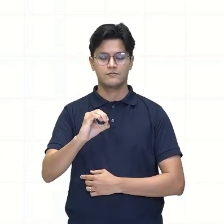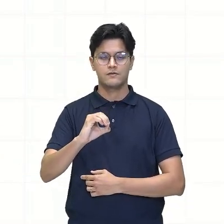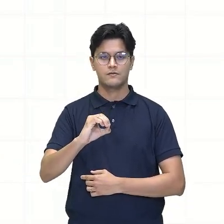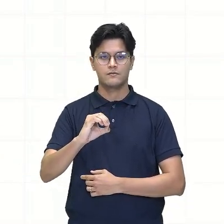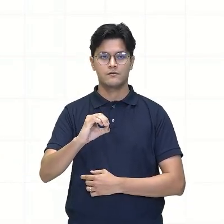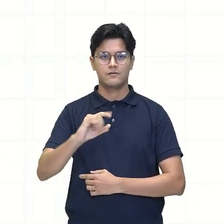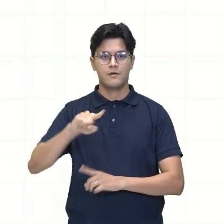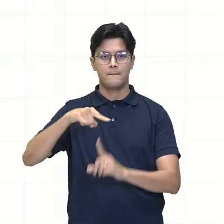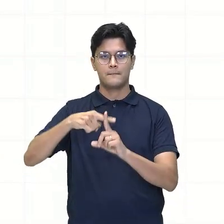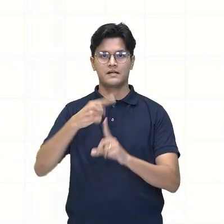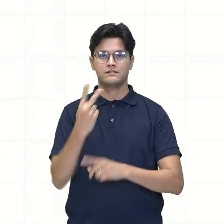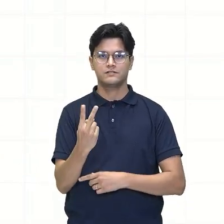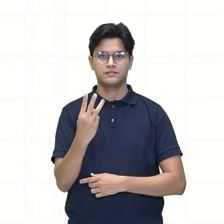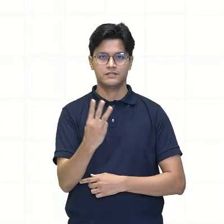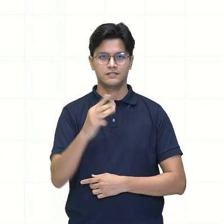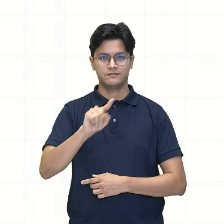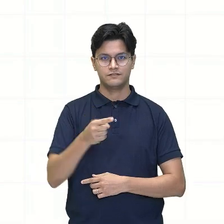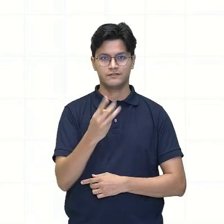23,3.